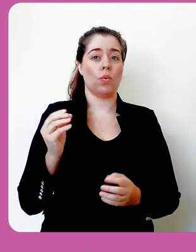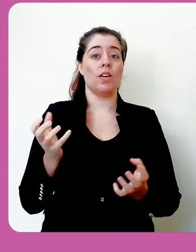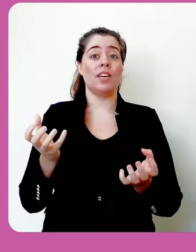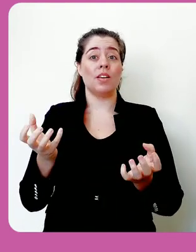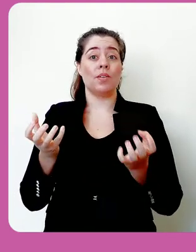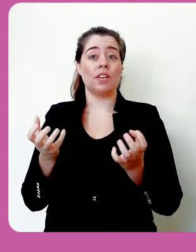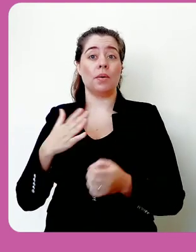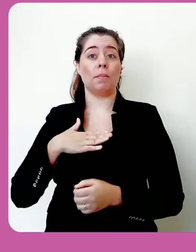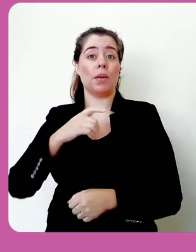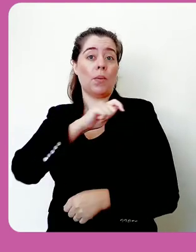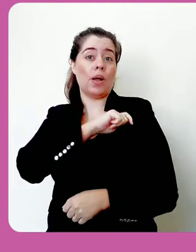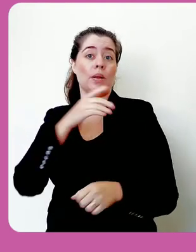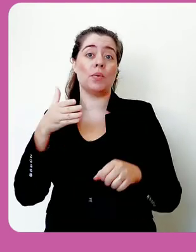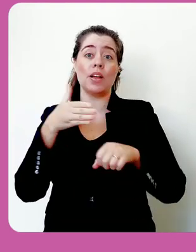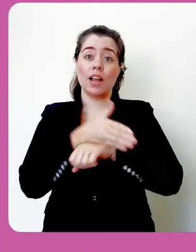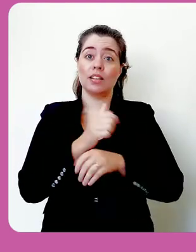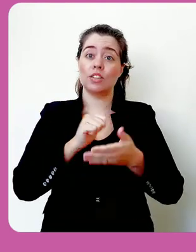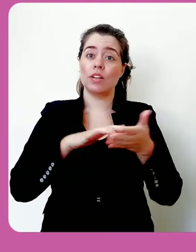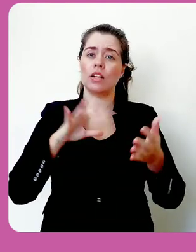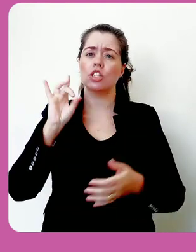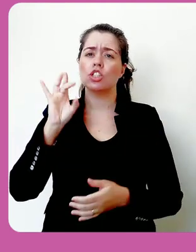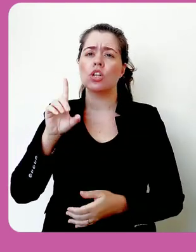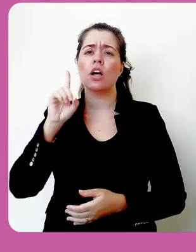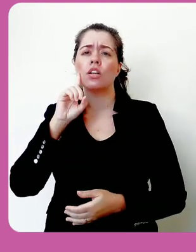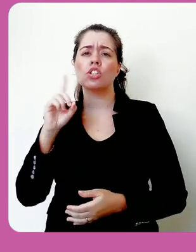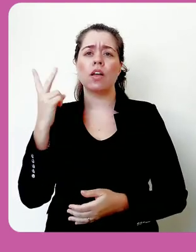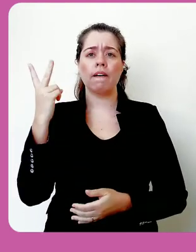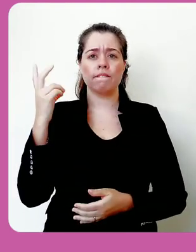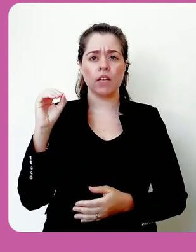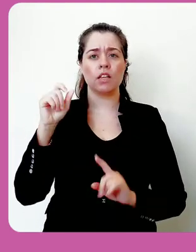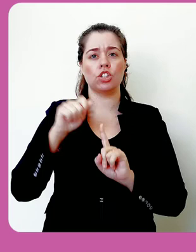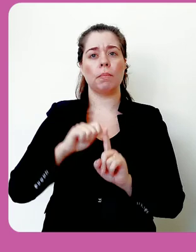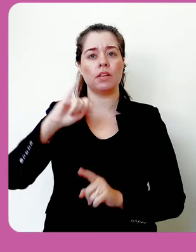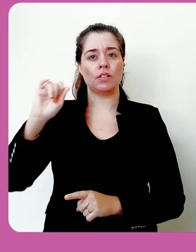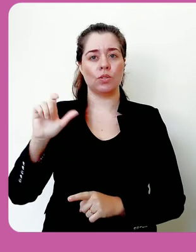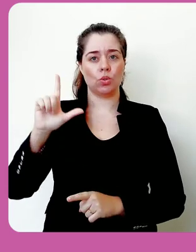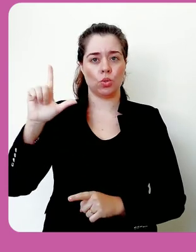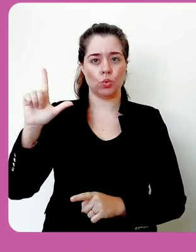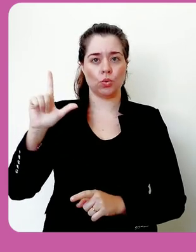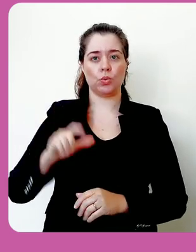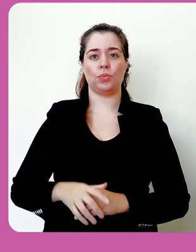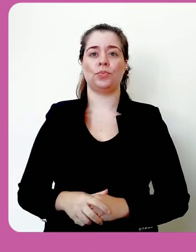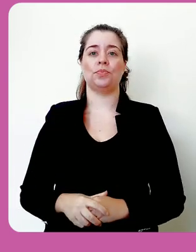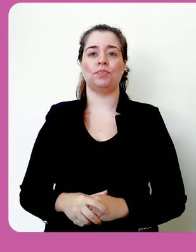Vejam que eu quero que o meu aluno acesse aquela atividade no dia 20 de julho.